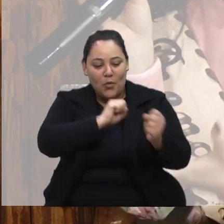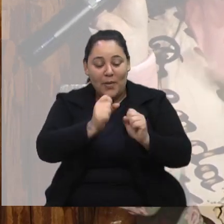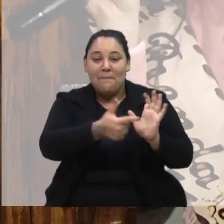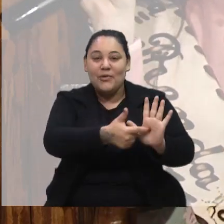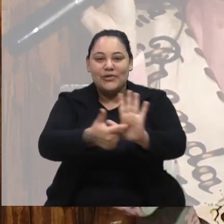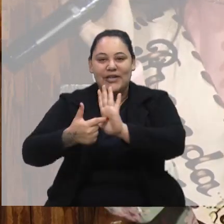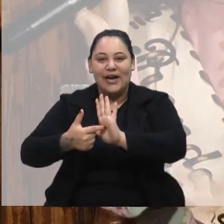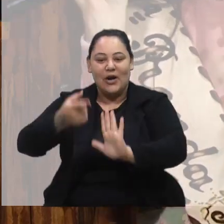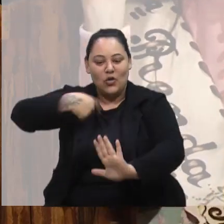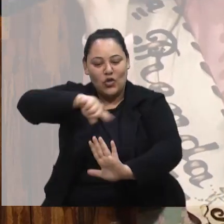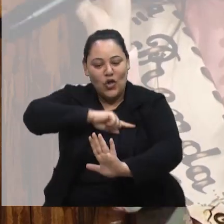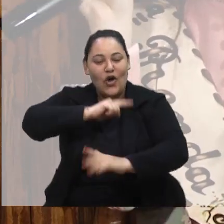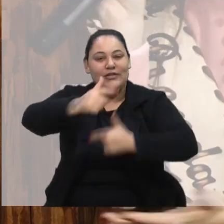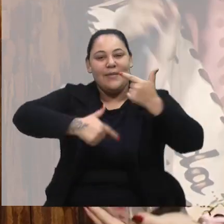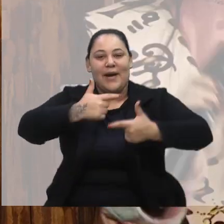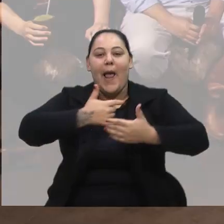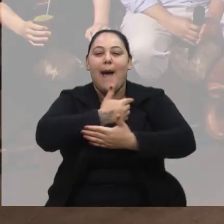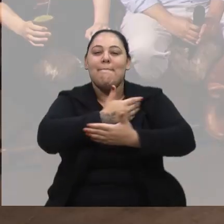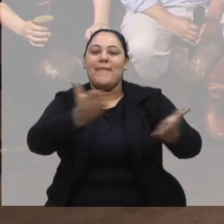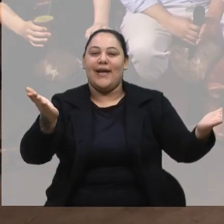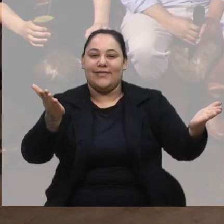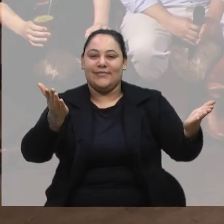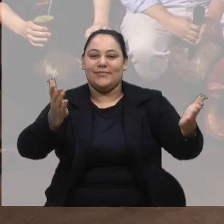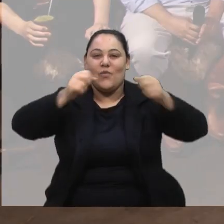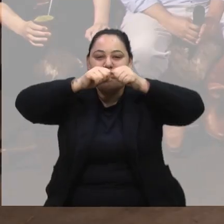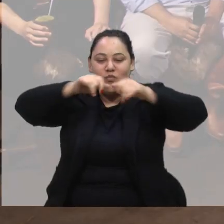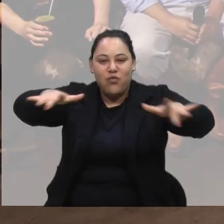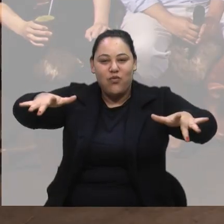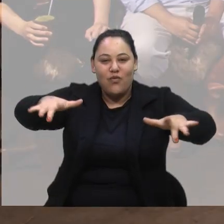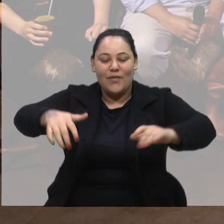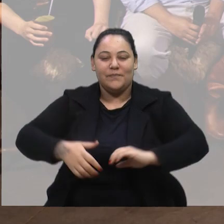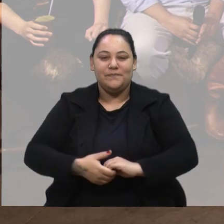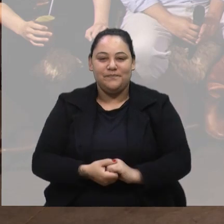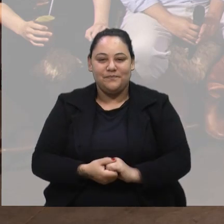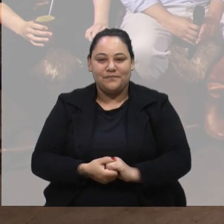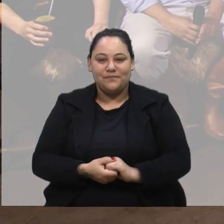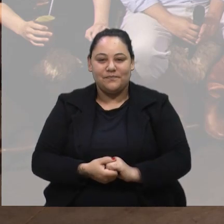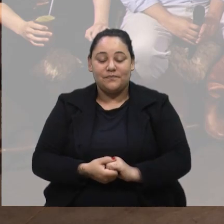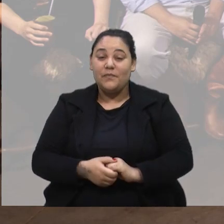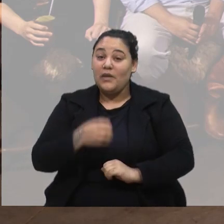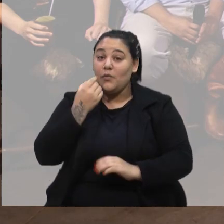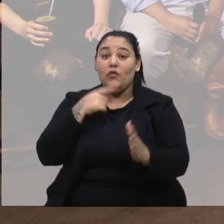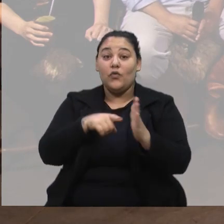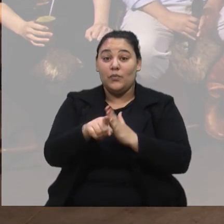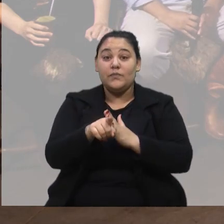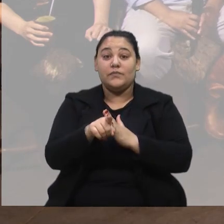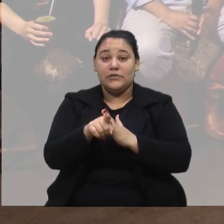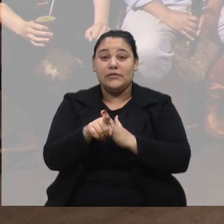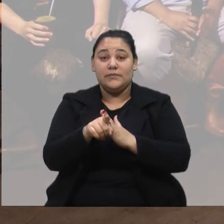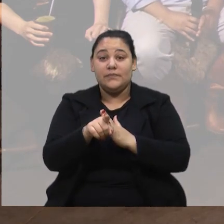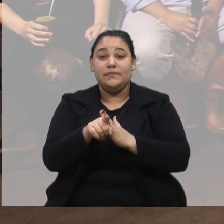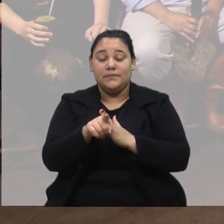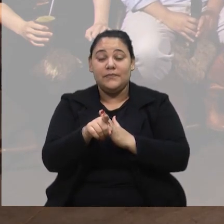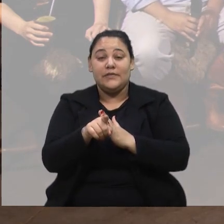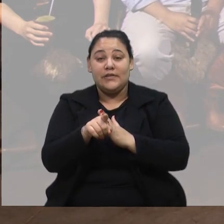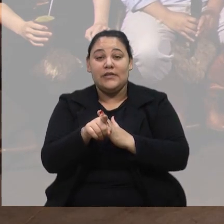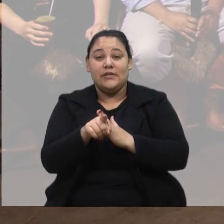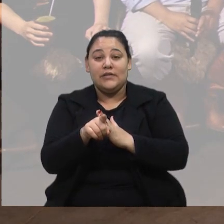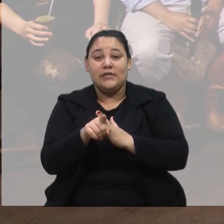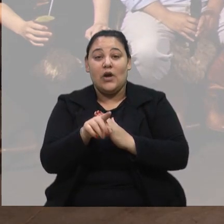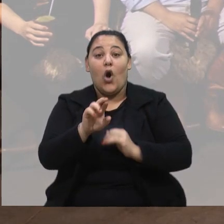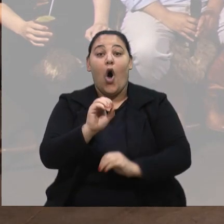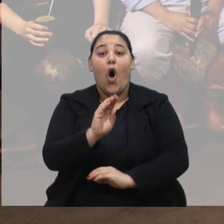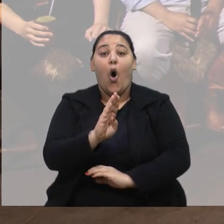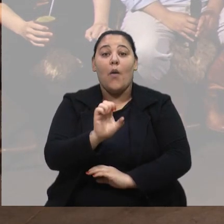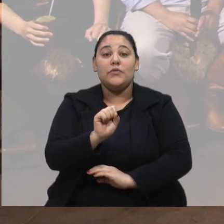trabalho abertamente para todo mundo ver. Eu vou começar com o Robson, porque você ocupou o palco, você e o